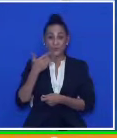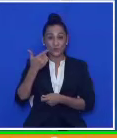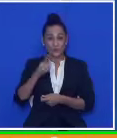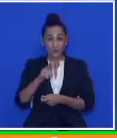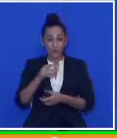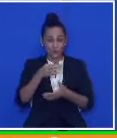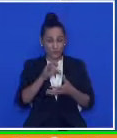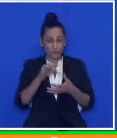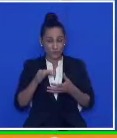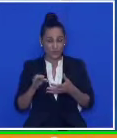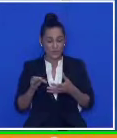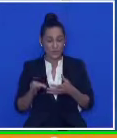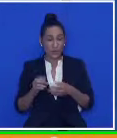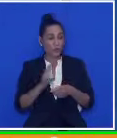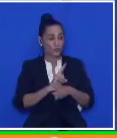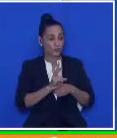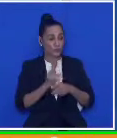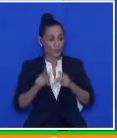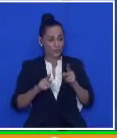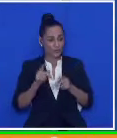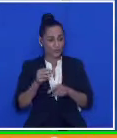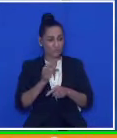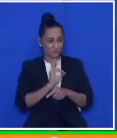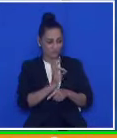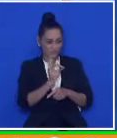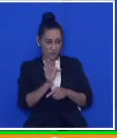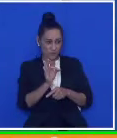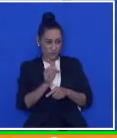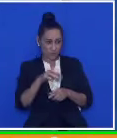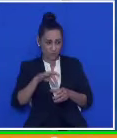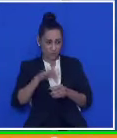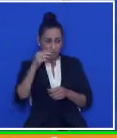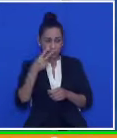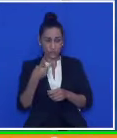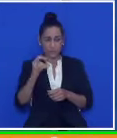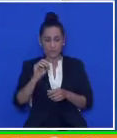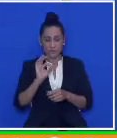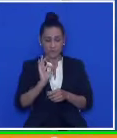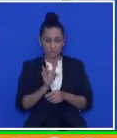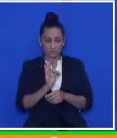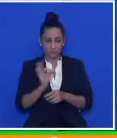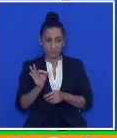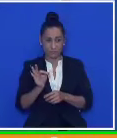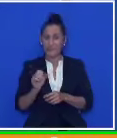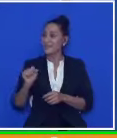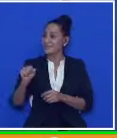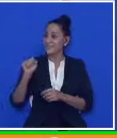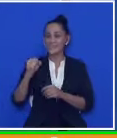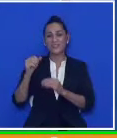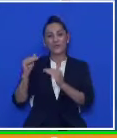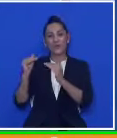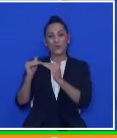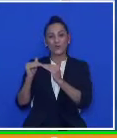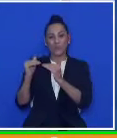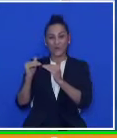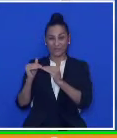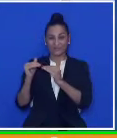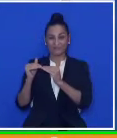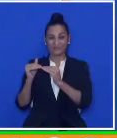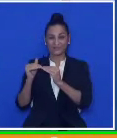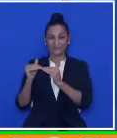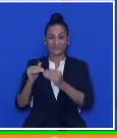novamente a confirmação dos auditores populares. Confirma os 20 números sorteados na Lotomania, auditores? Sim, confirmo.